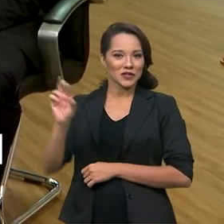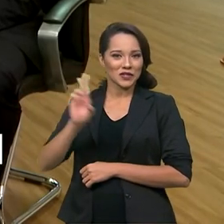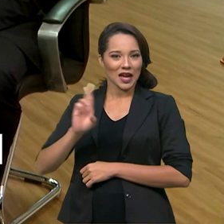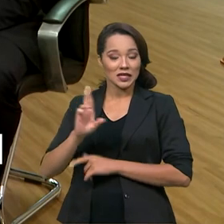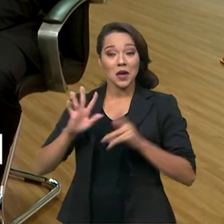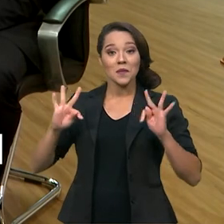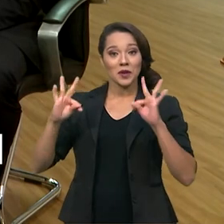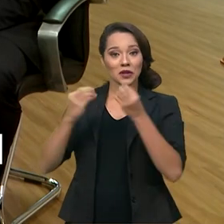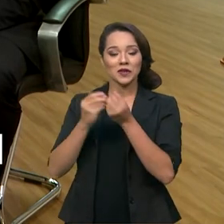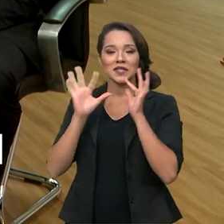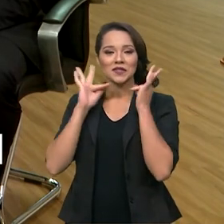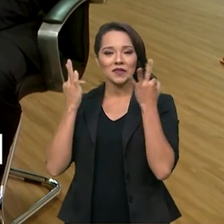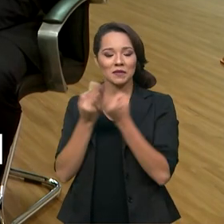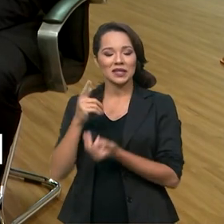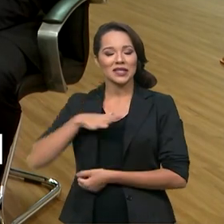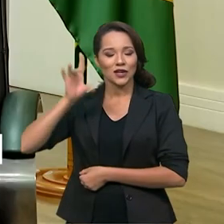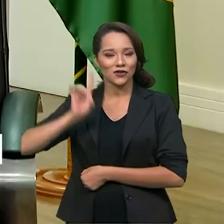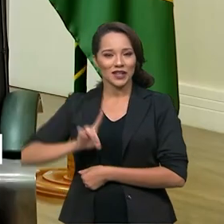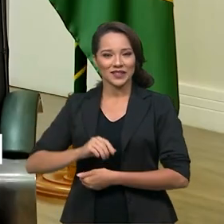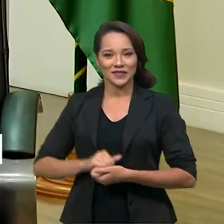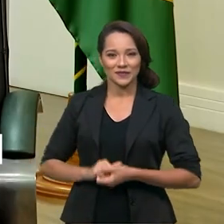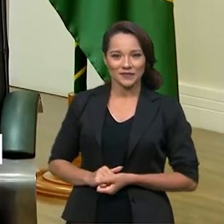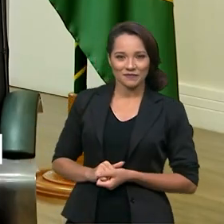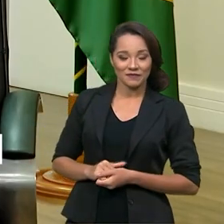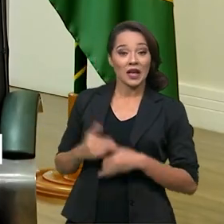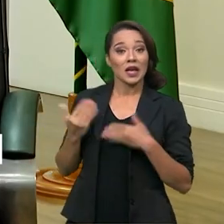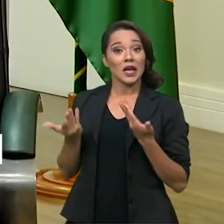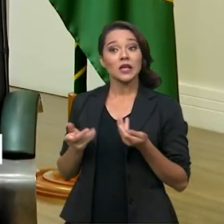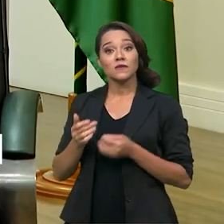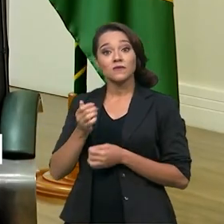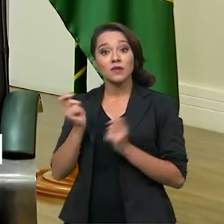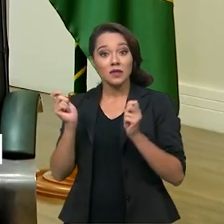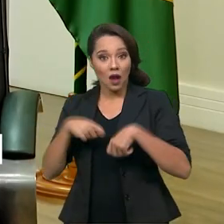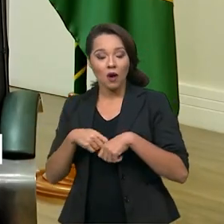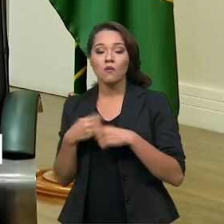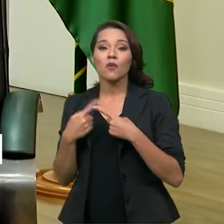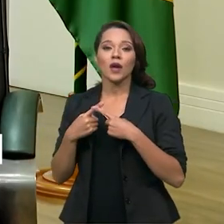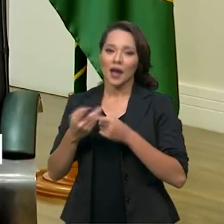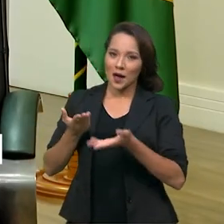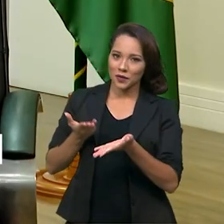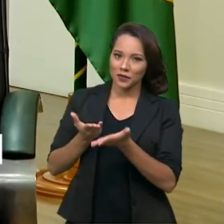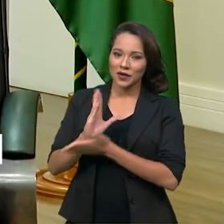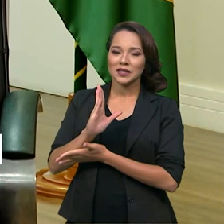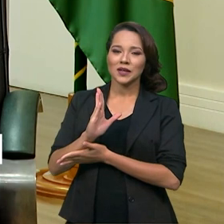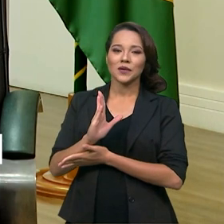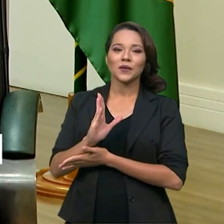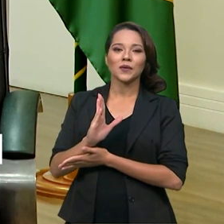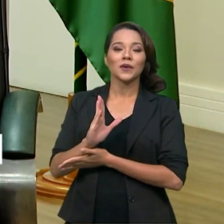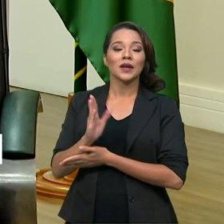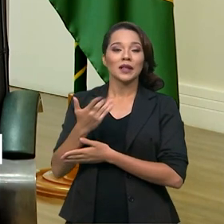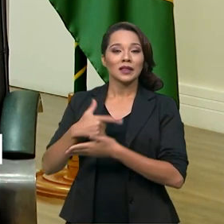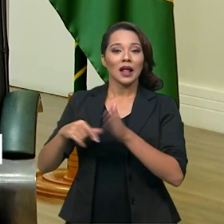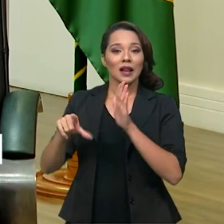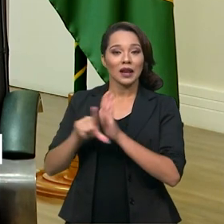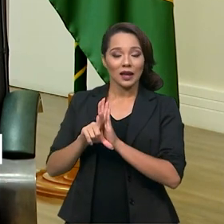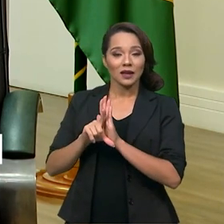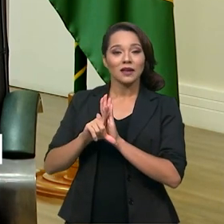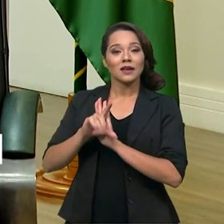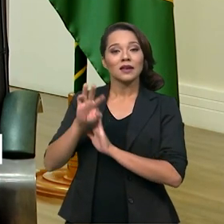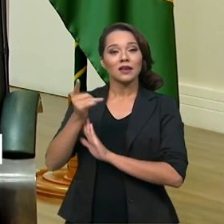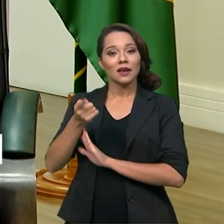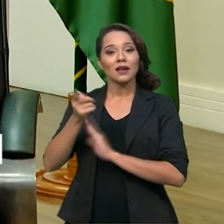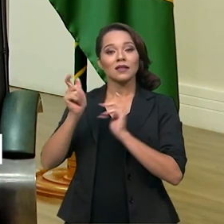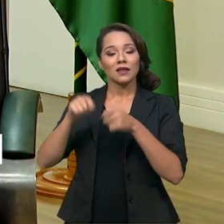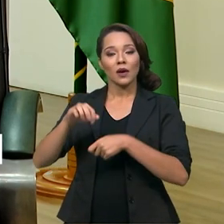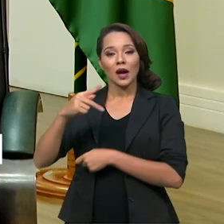para todas as famílias beneficiárias. Isso foi viável graças à aprovação da medida que viabilizou, né,